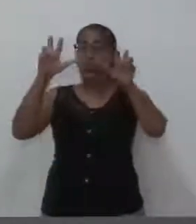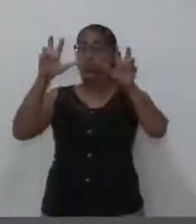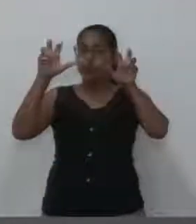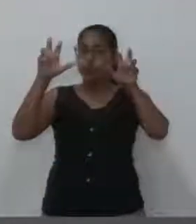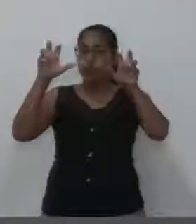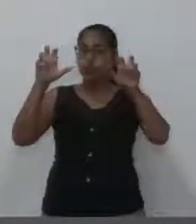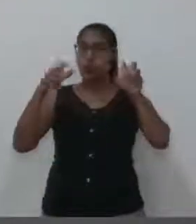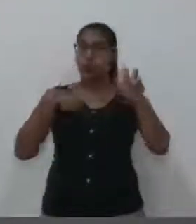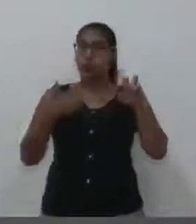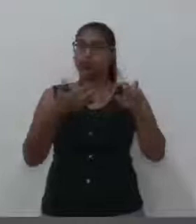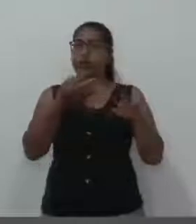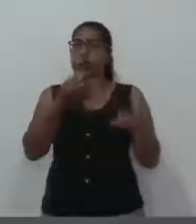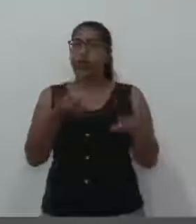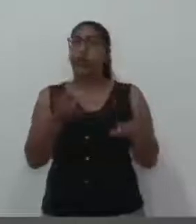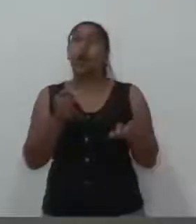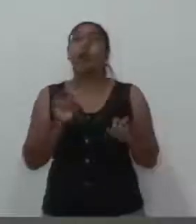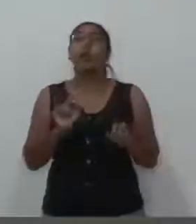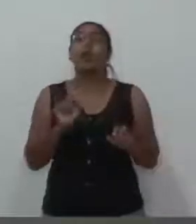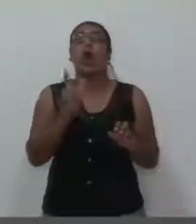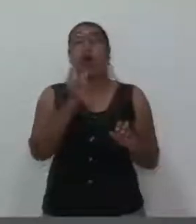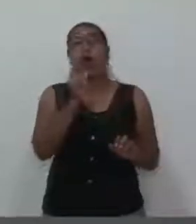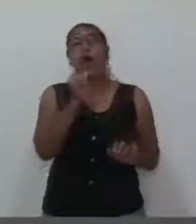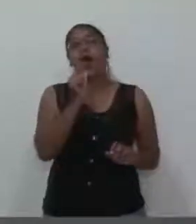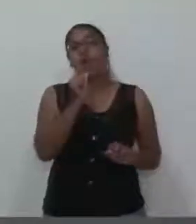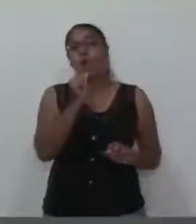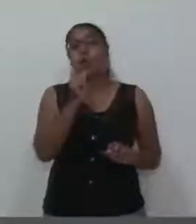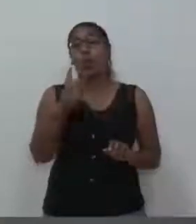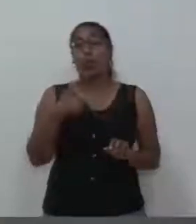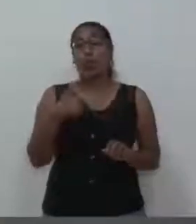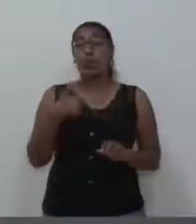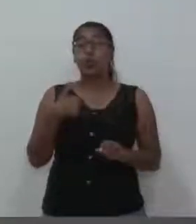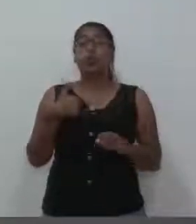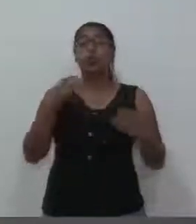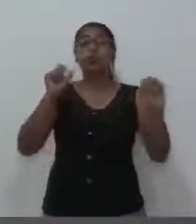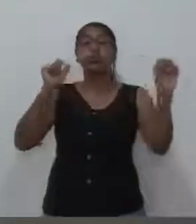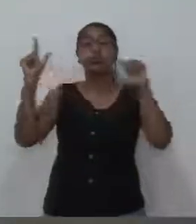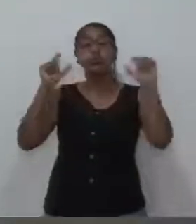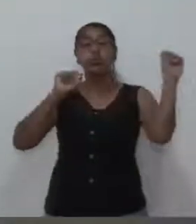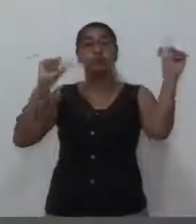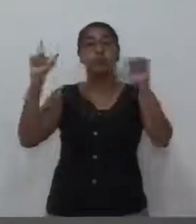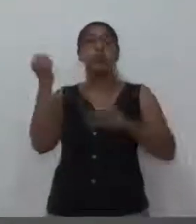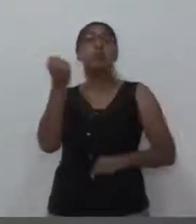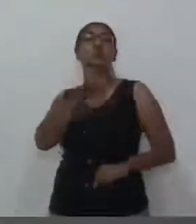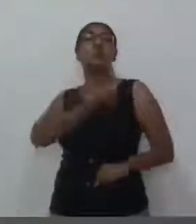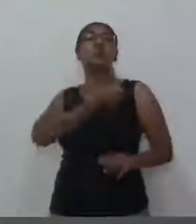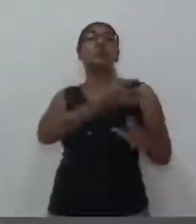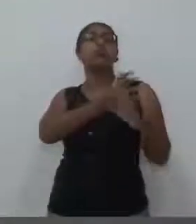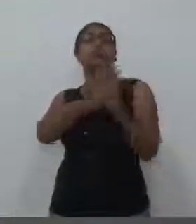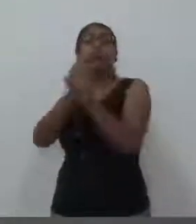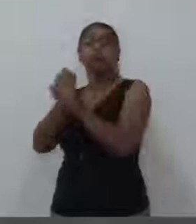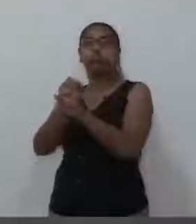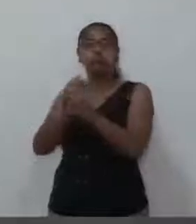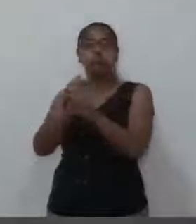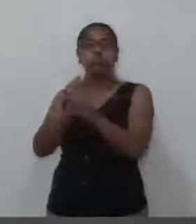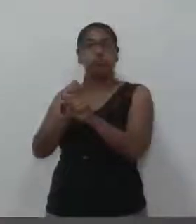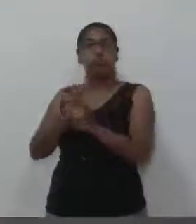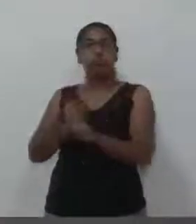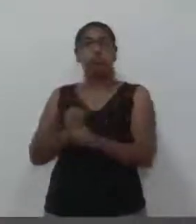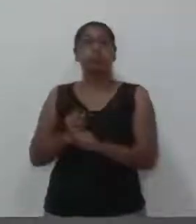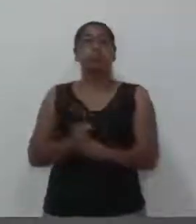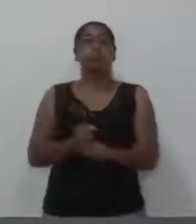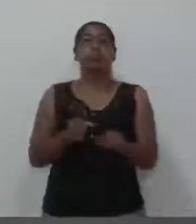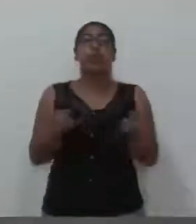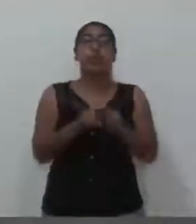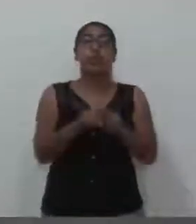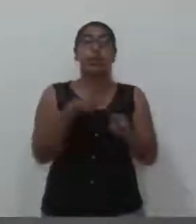questão, a questão da água. Então eu trouxe números aqui, porque daí... E eu fiz questão de perguntar